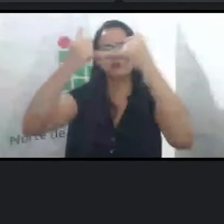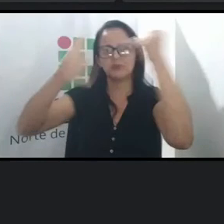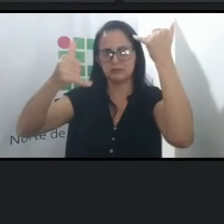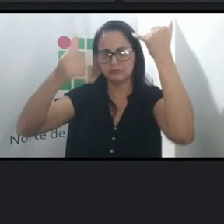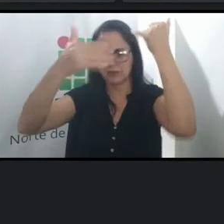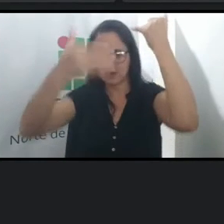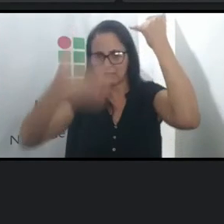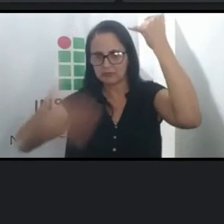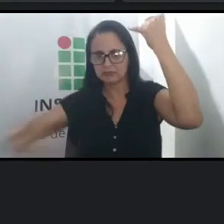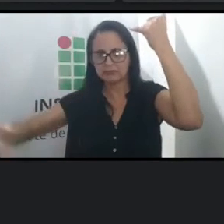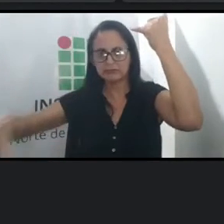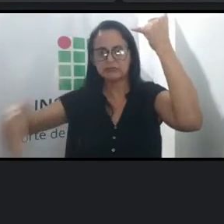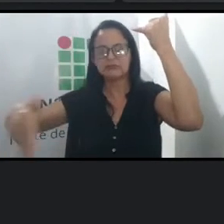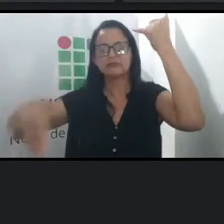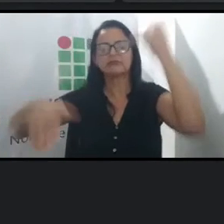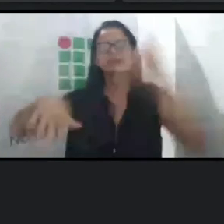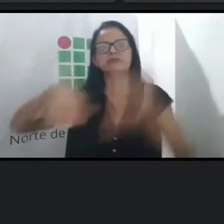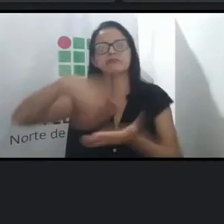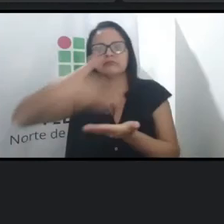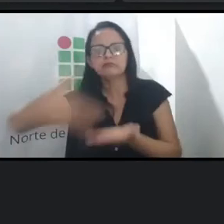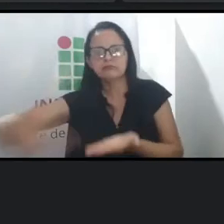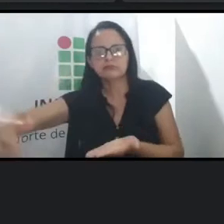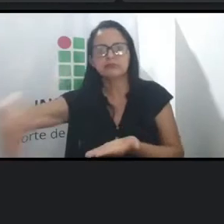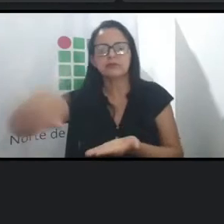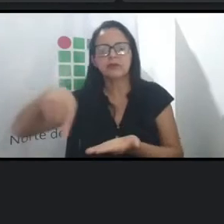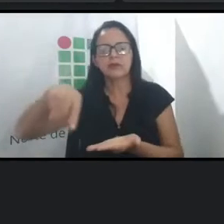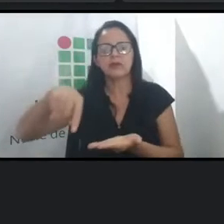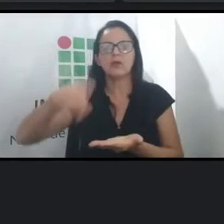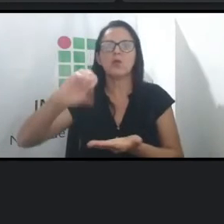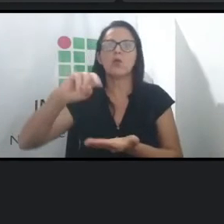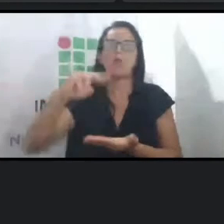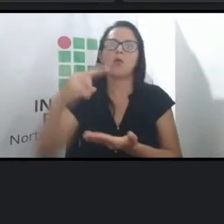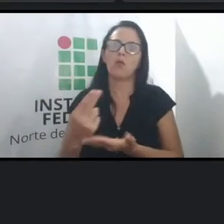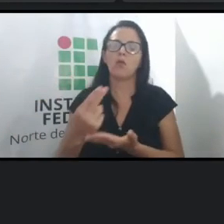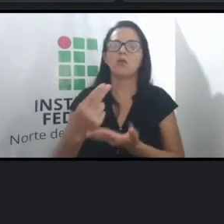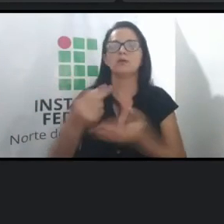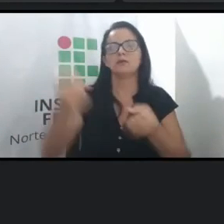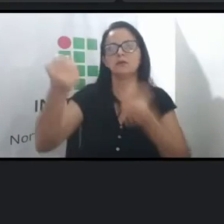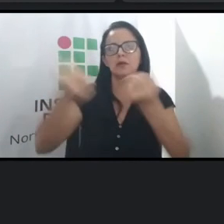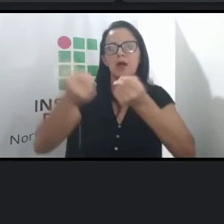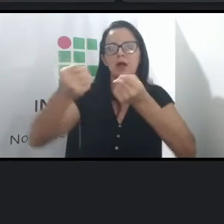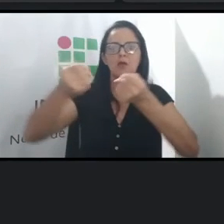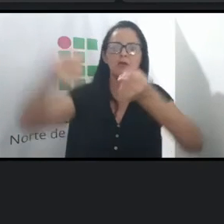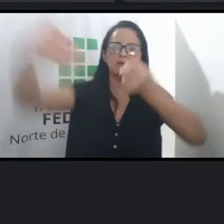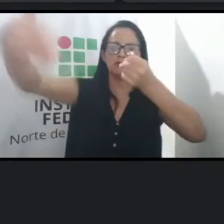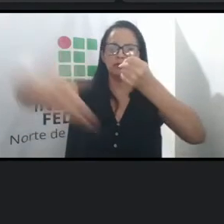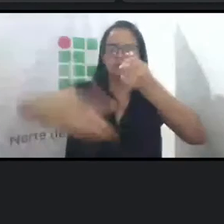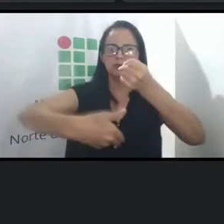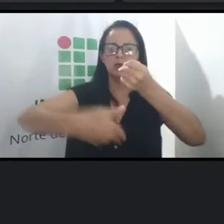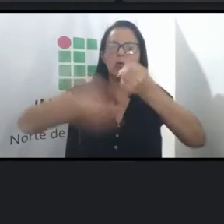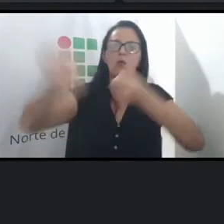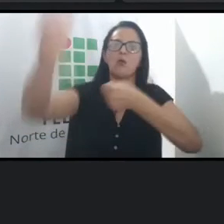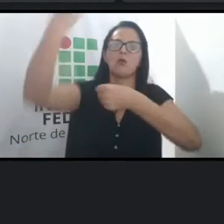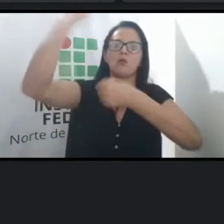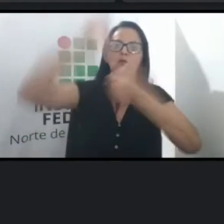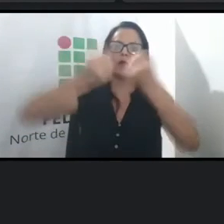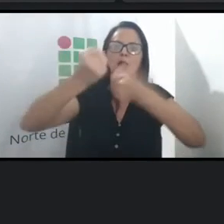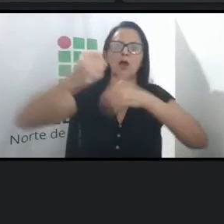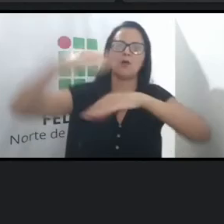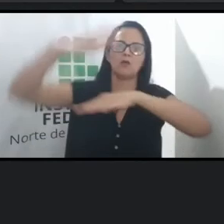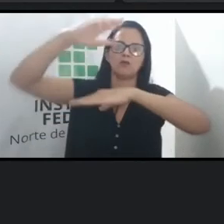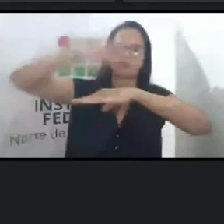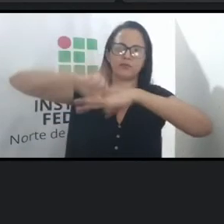pode vir ao solo, pode cair ao solo, ou até mesmo ficar embaixo do carro, ou até mesmo sobre o carro, ou até